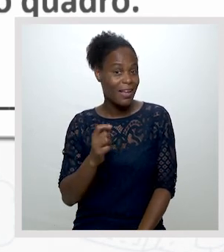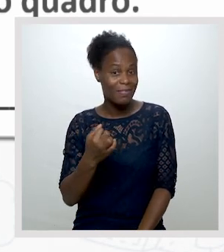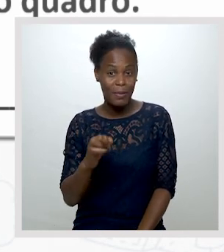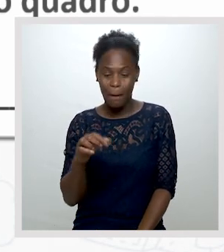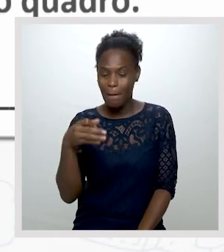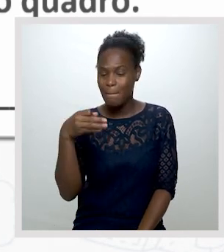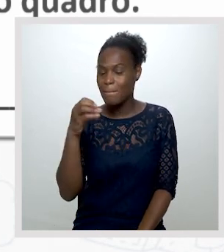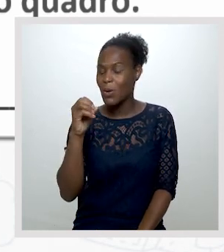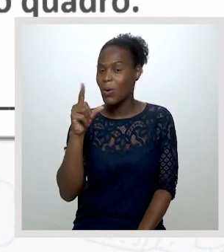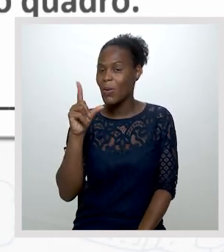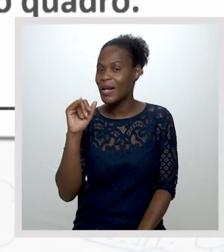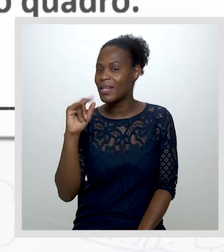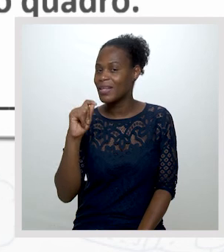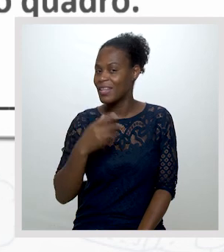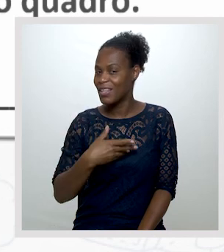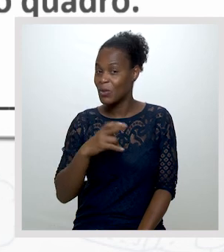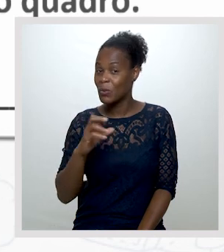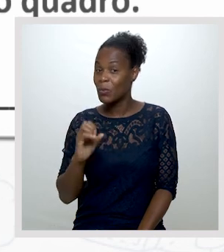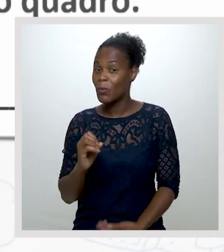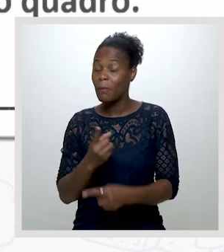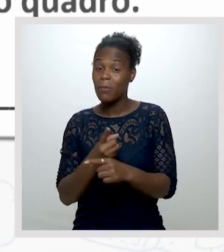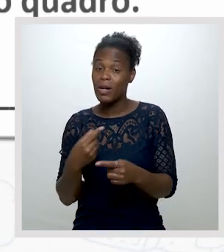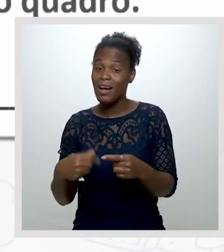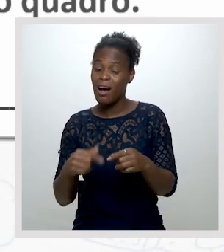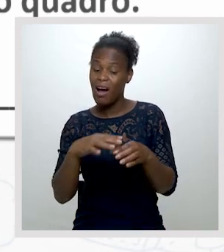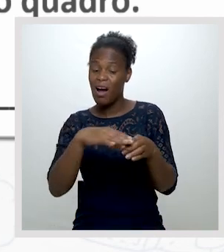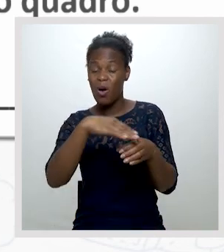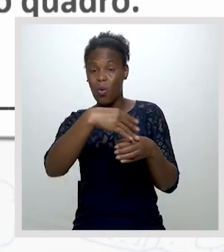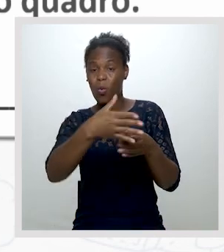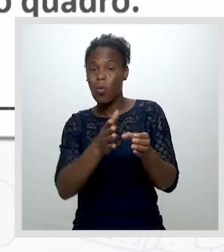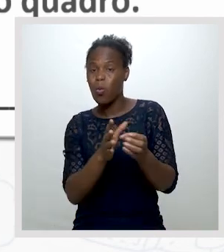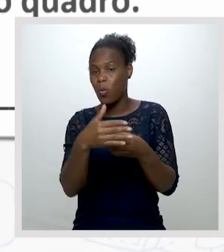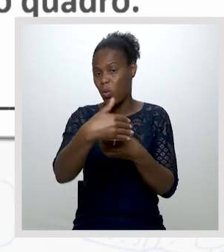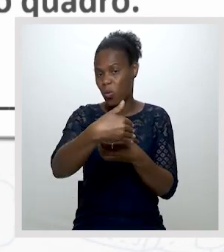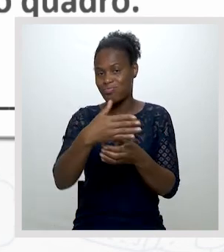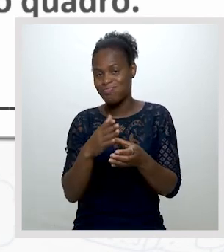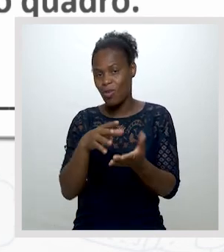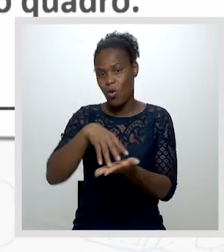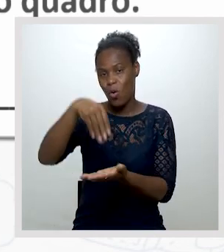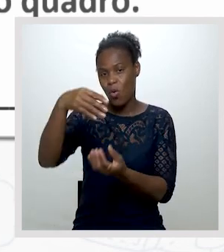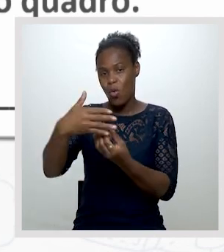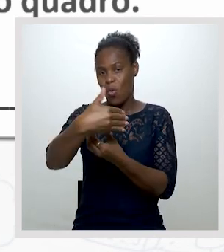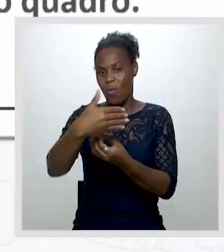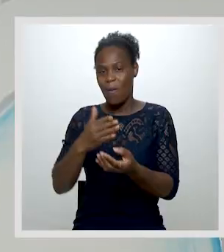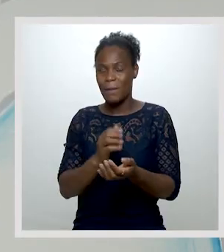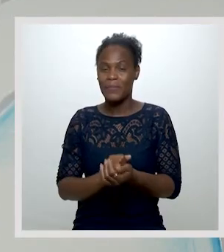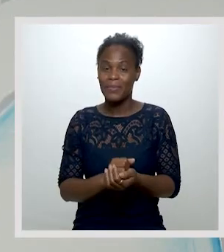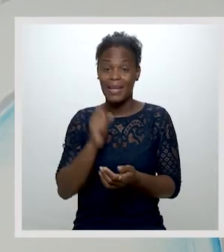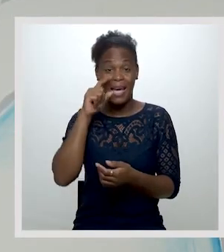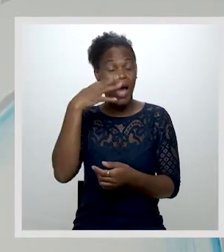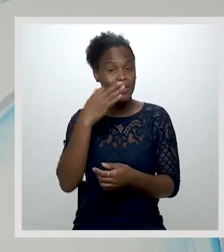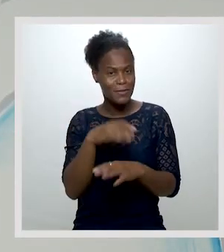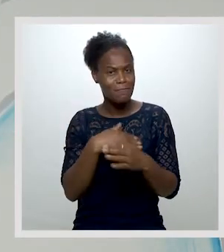é um não poliedro, porque apresenta uma superfície curva. Quem fez